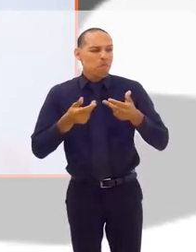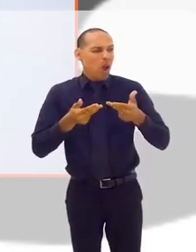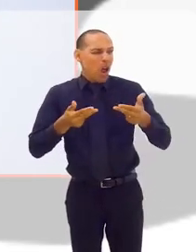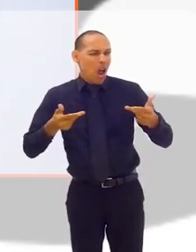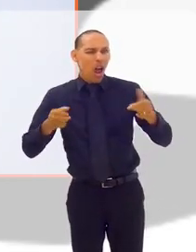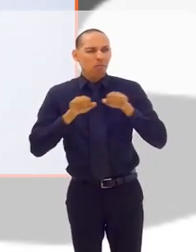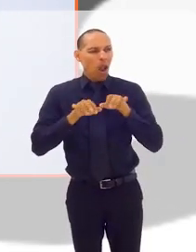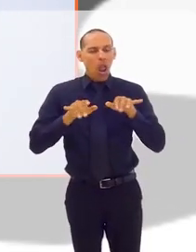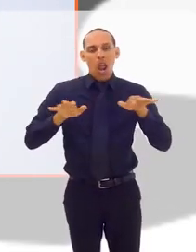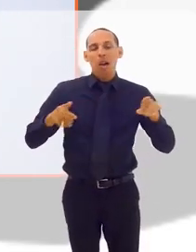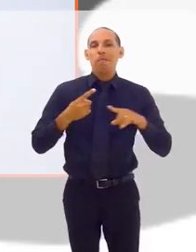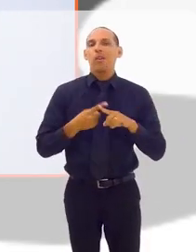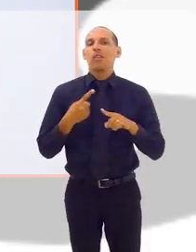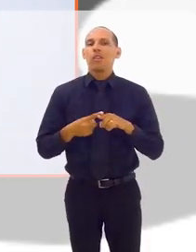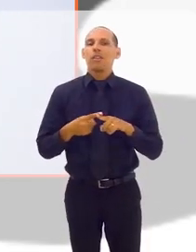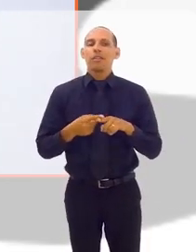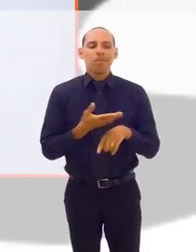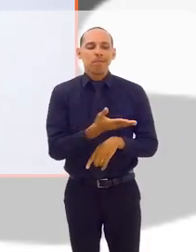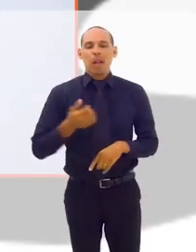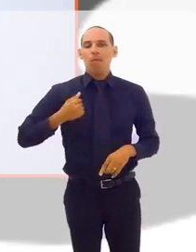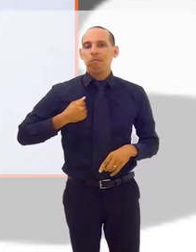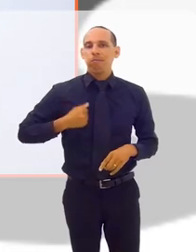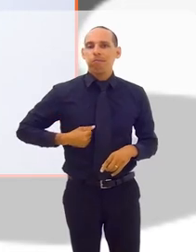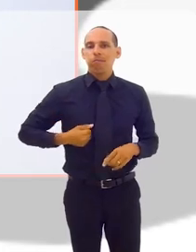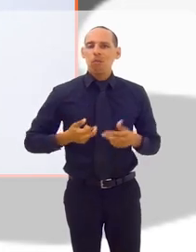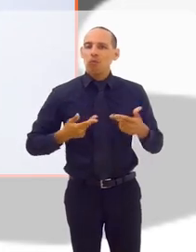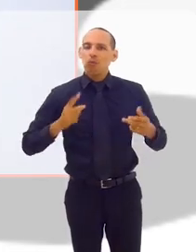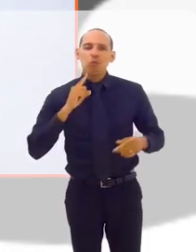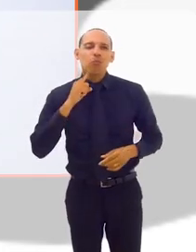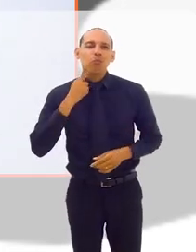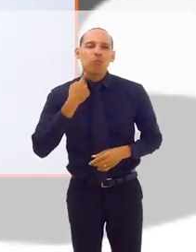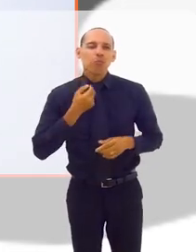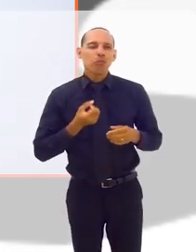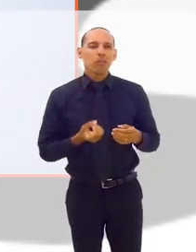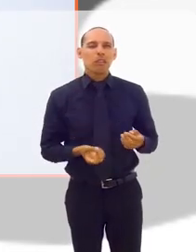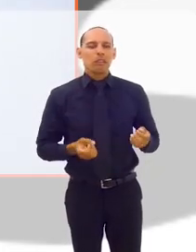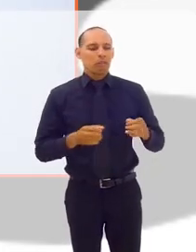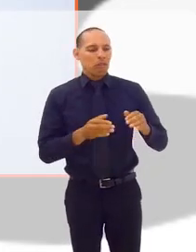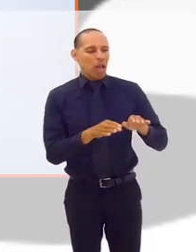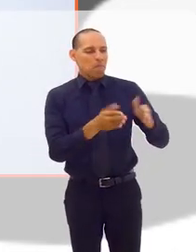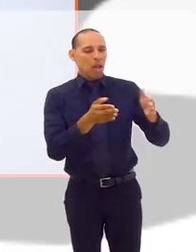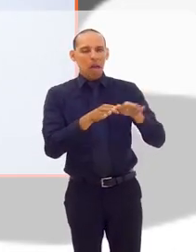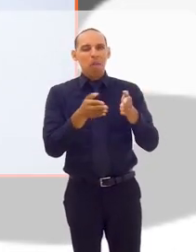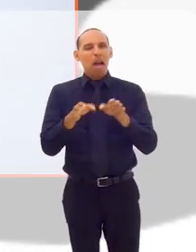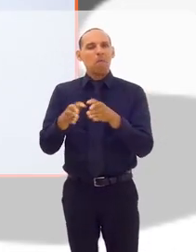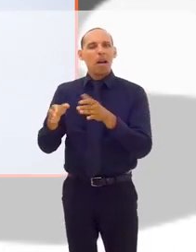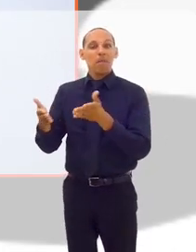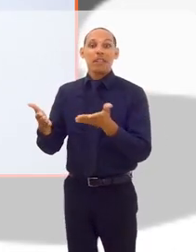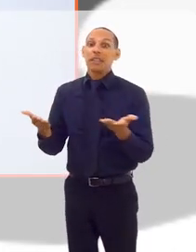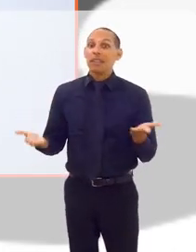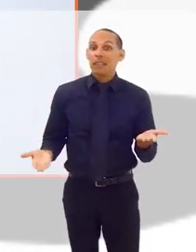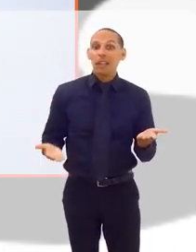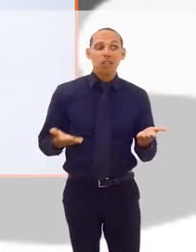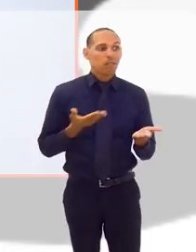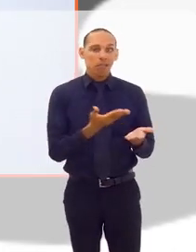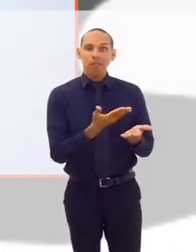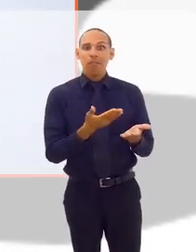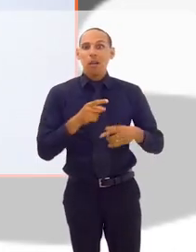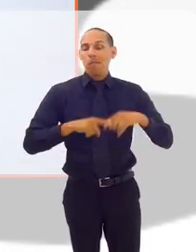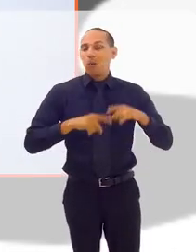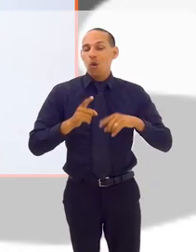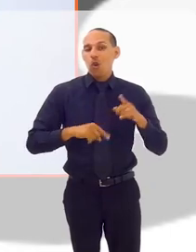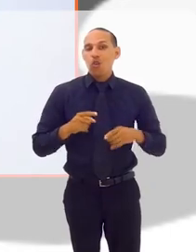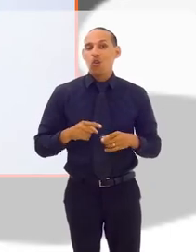doenças através da exposição dos dejetos. Então, ter elementos que são produtos